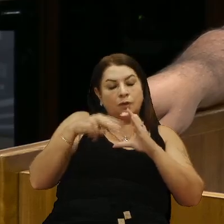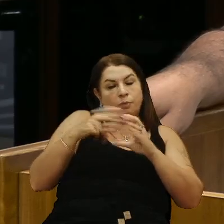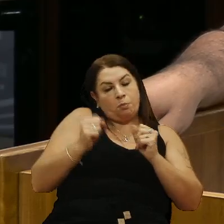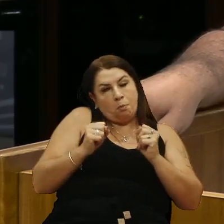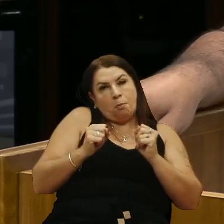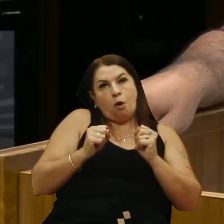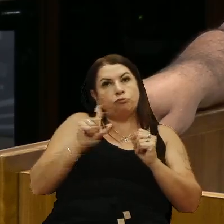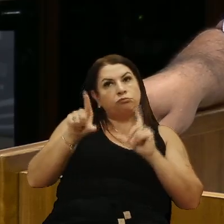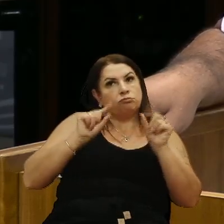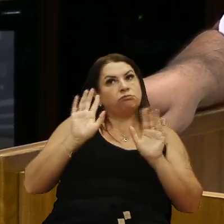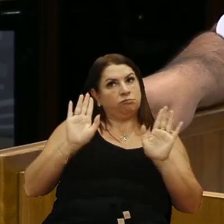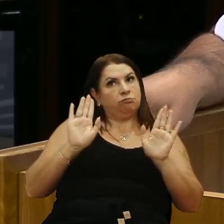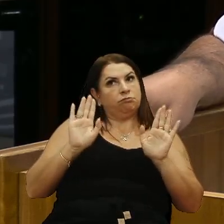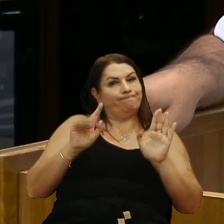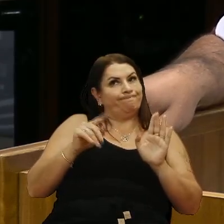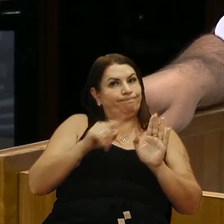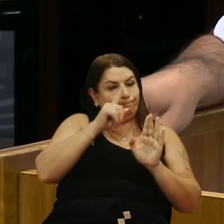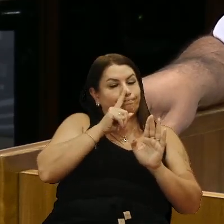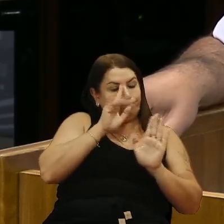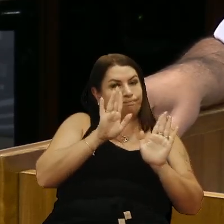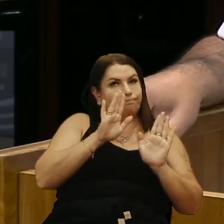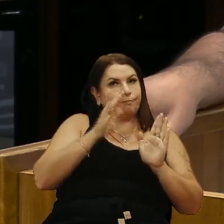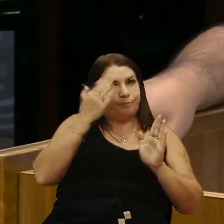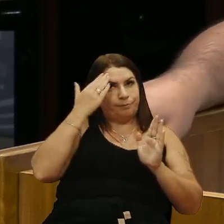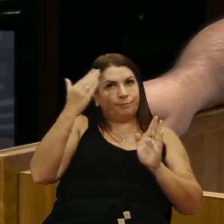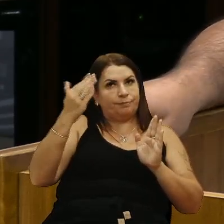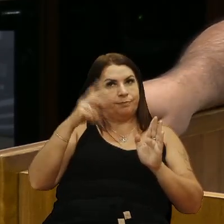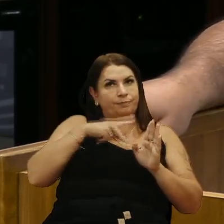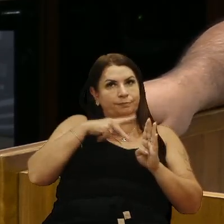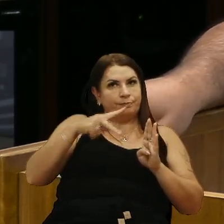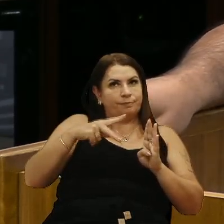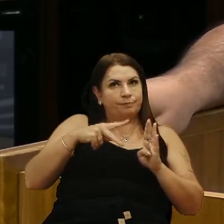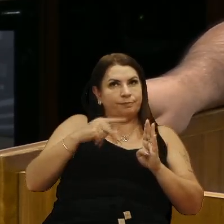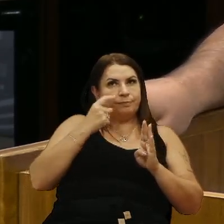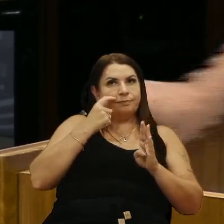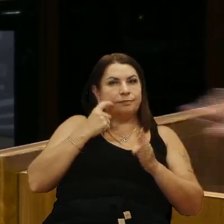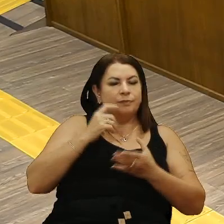uma opção arriscada. Muito obrigado, presidente Wagner Petrini.